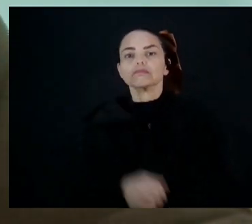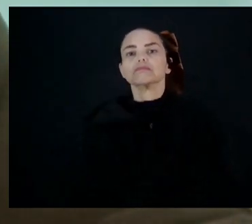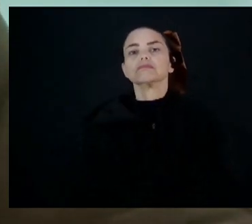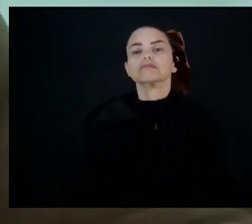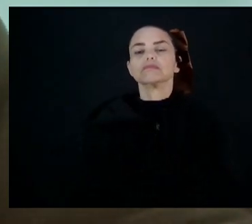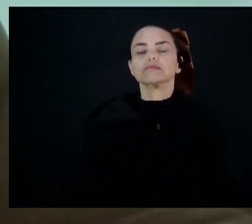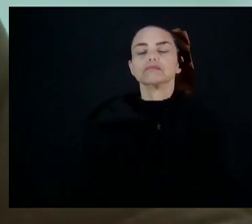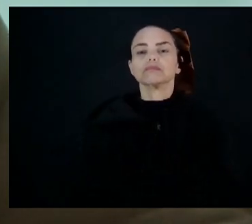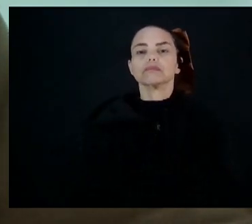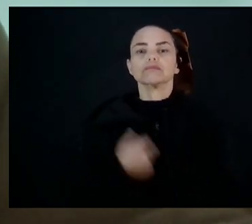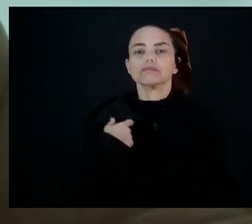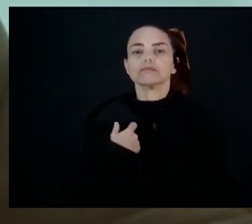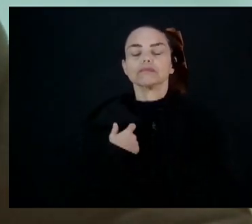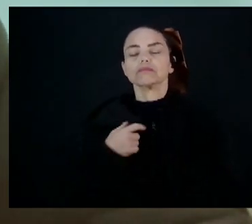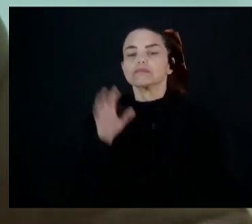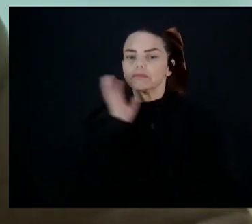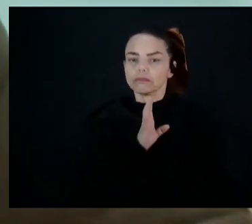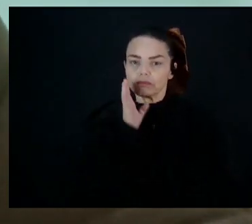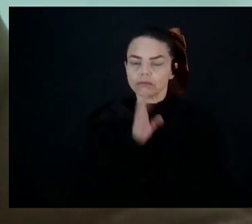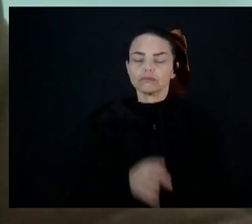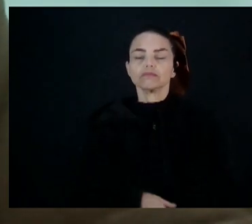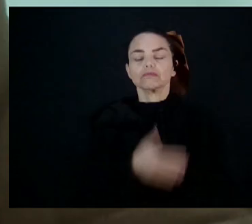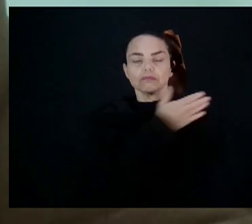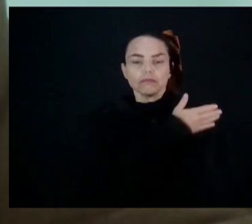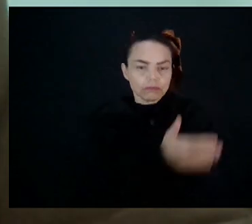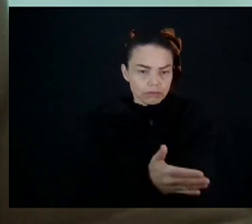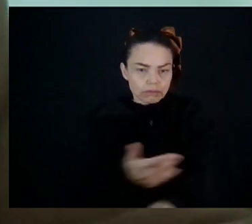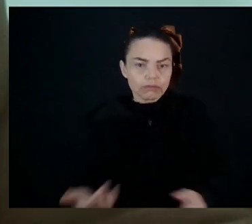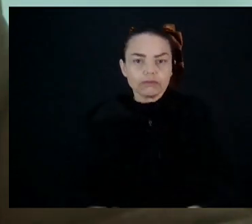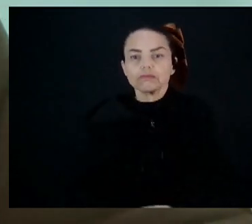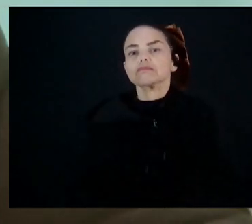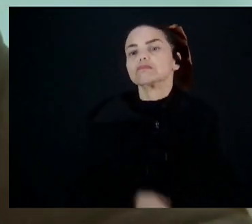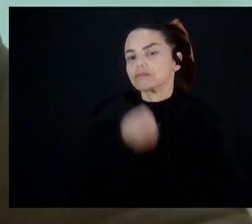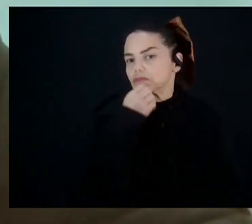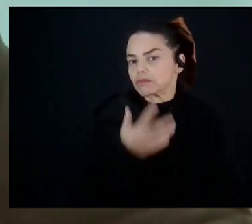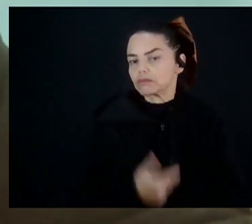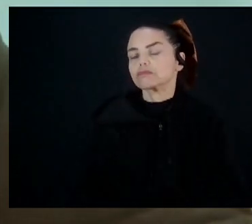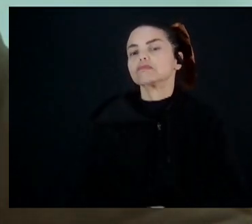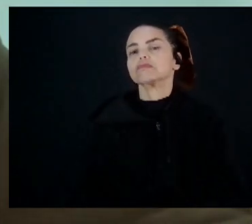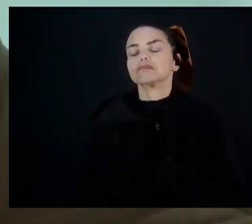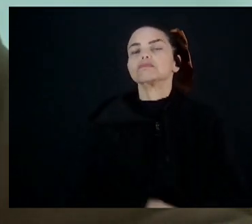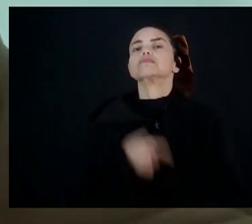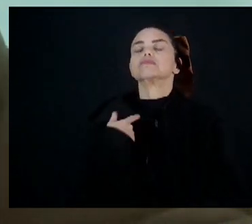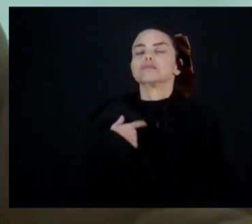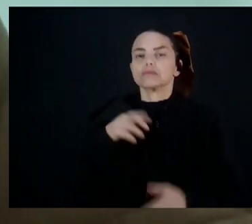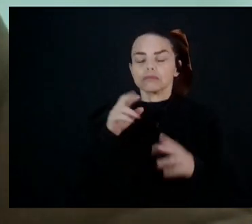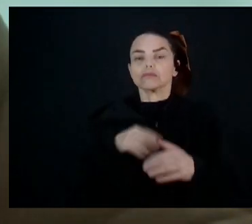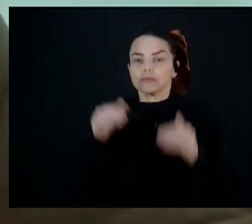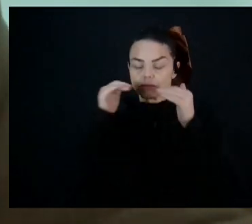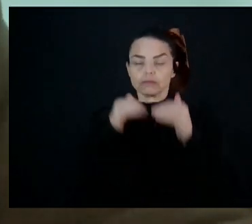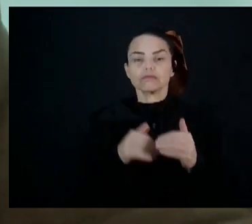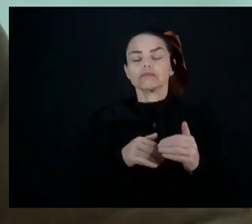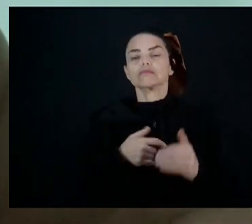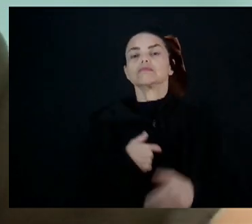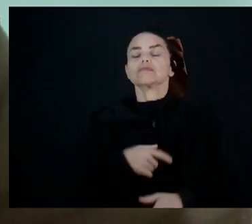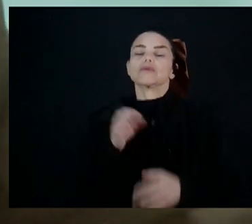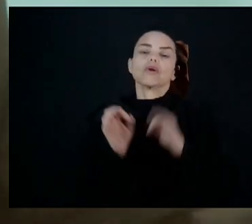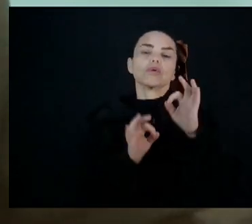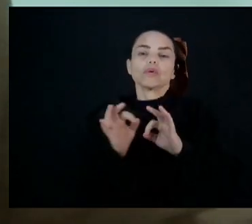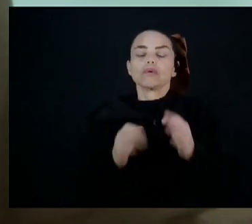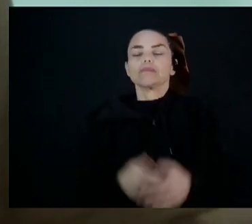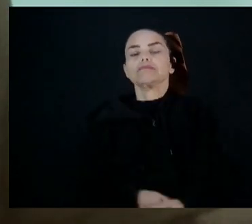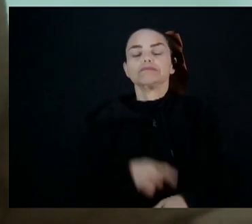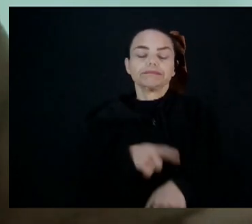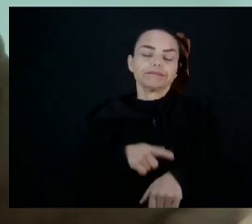esclarecer é que vale a pena a gente criar um hábito e esse hábito ele ser cultuado. Então a gente tem um ritual para ir dormir. Que hora que eu